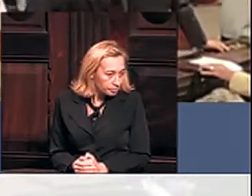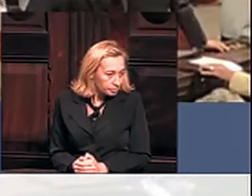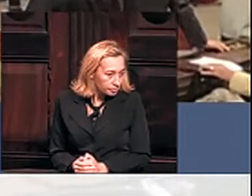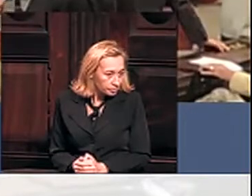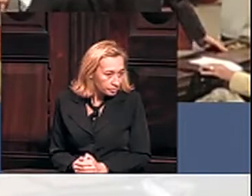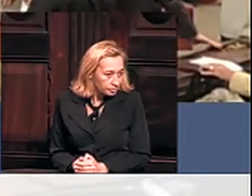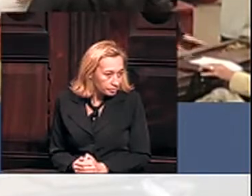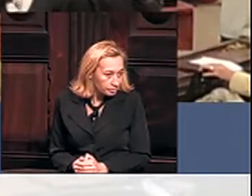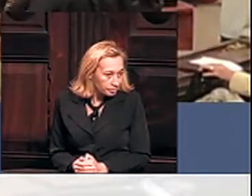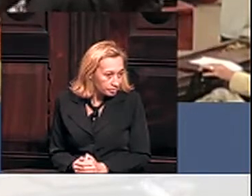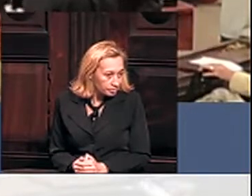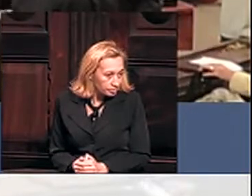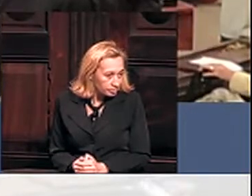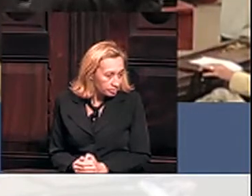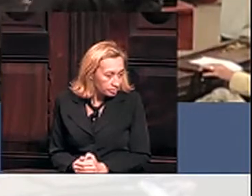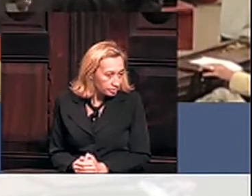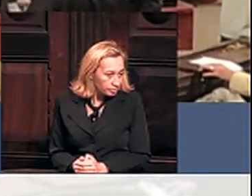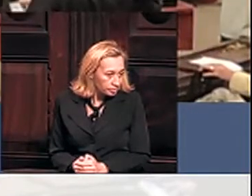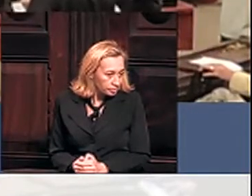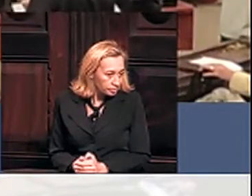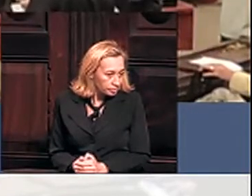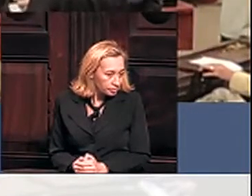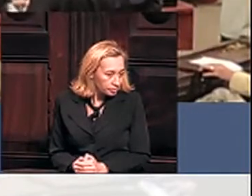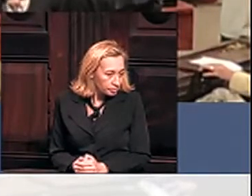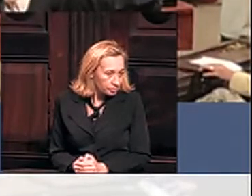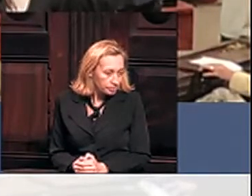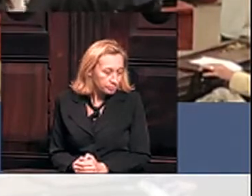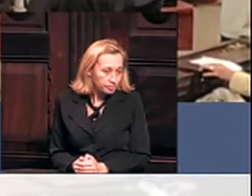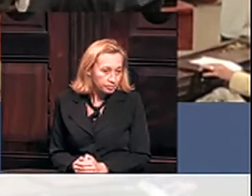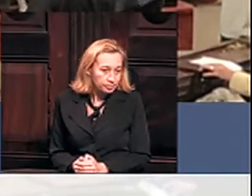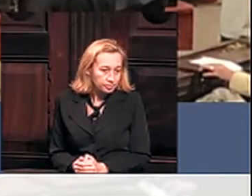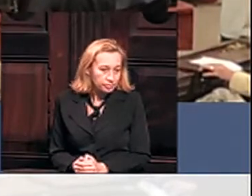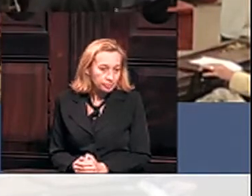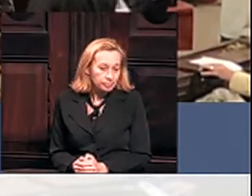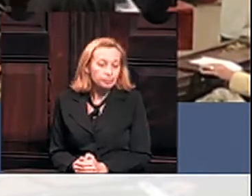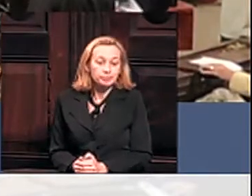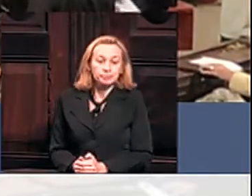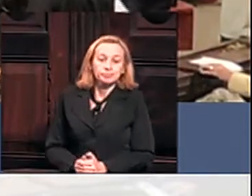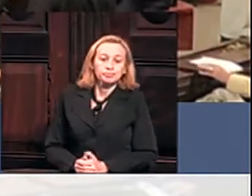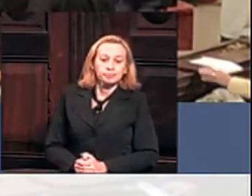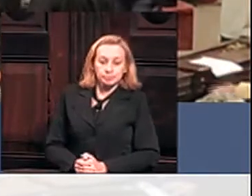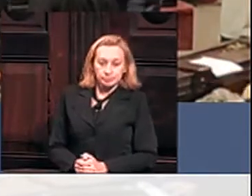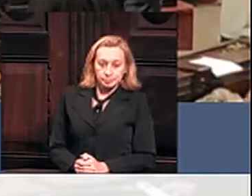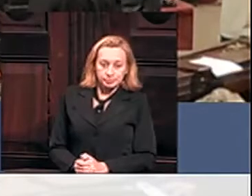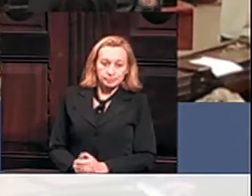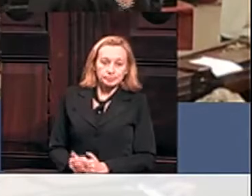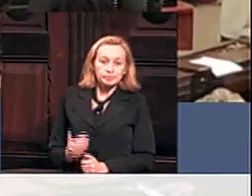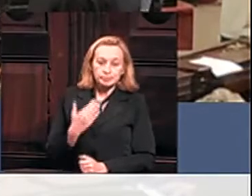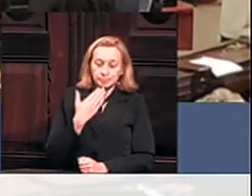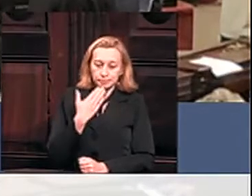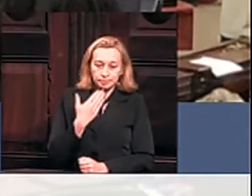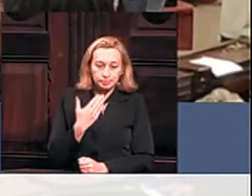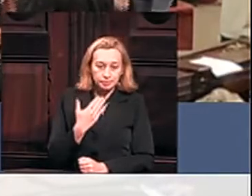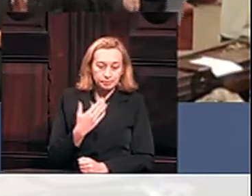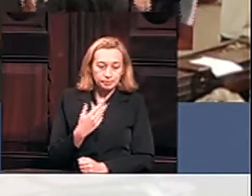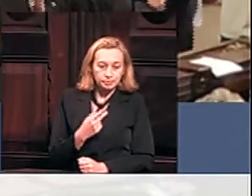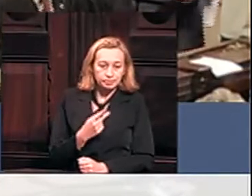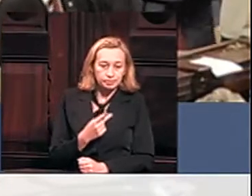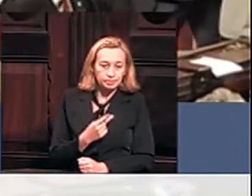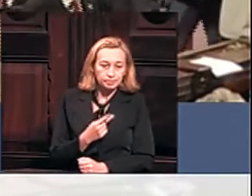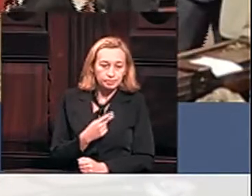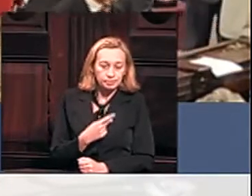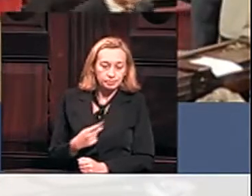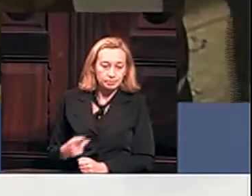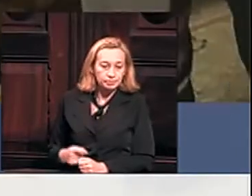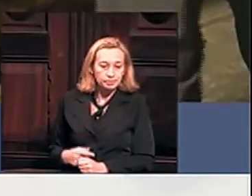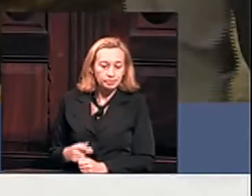É a última. Como estamos, presidente, num ambiente de plenário, de consenso no encaminhamento dessas matérias, que a declaração de